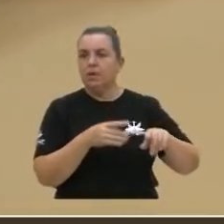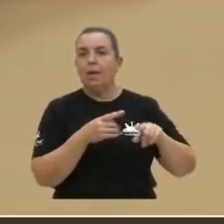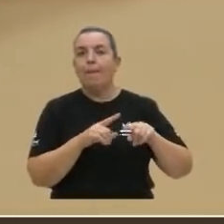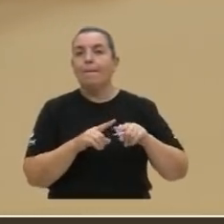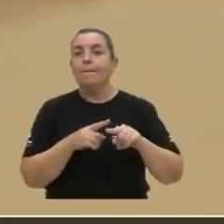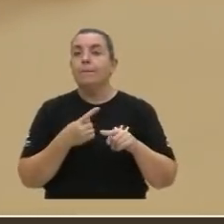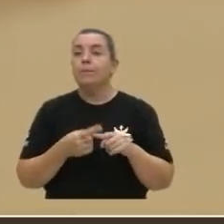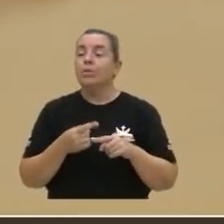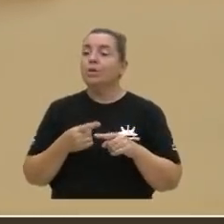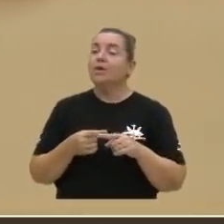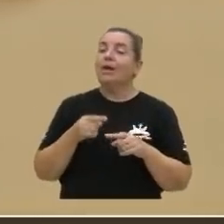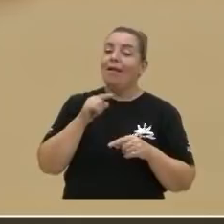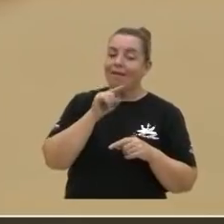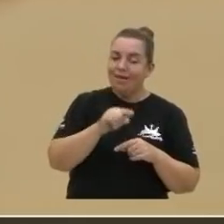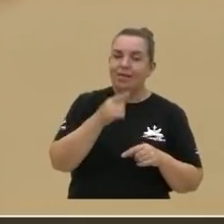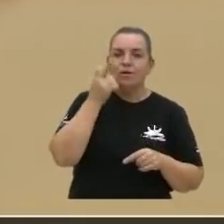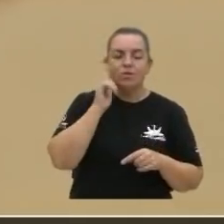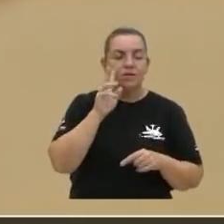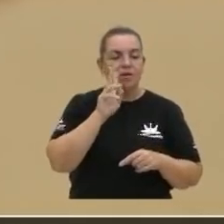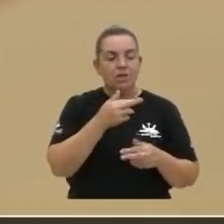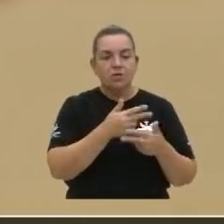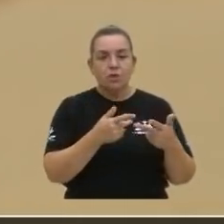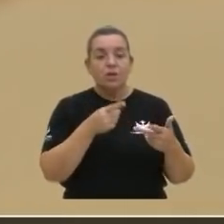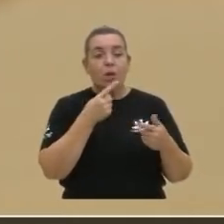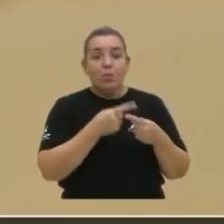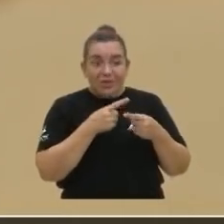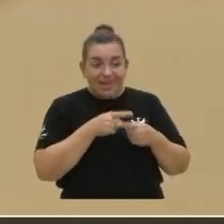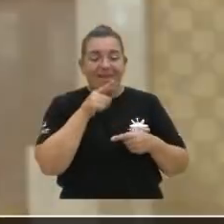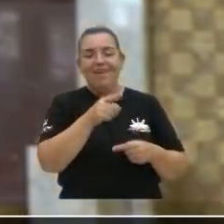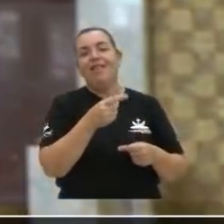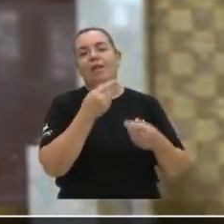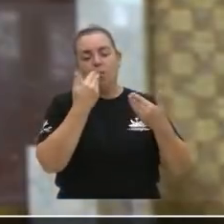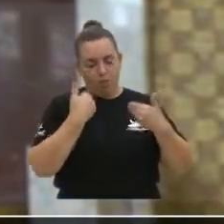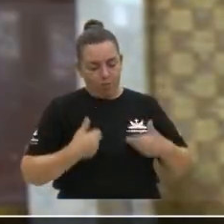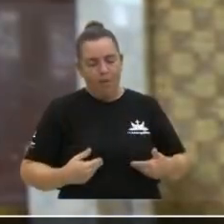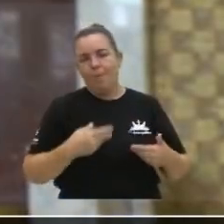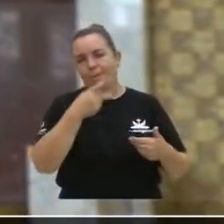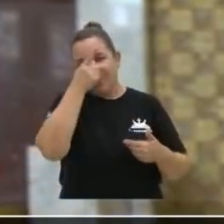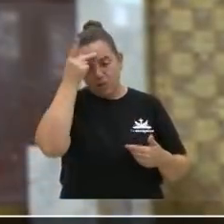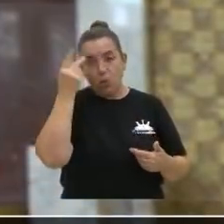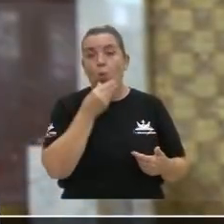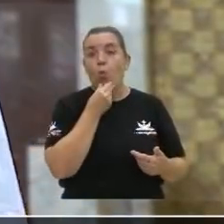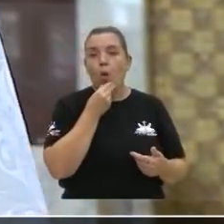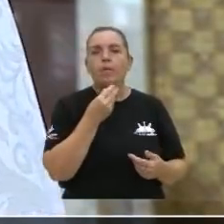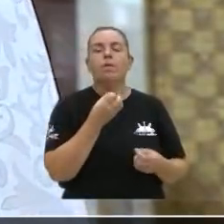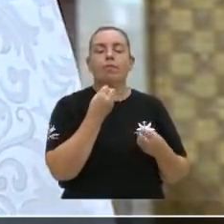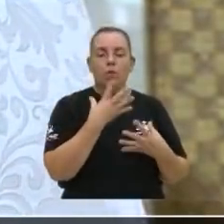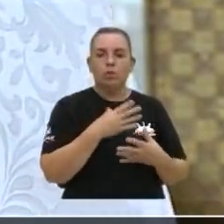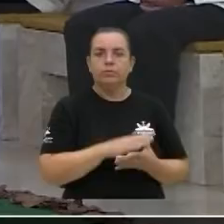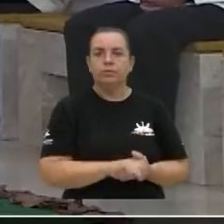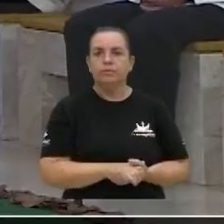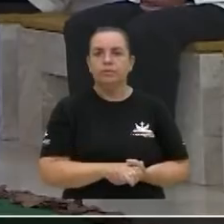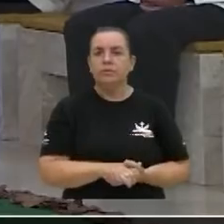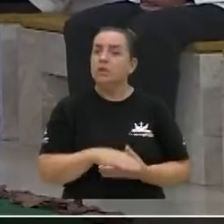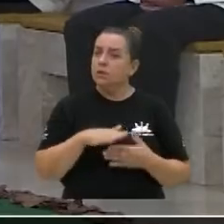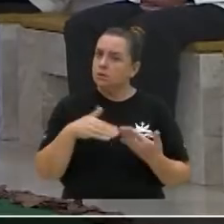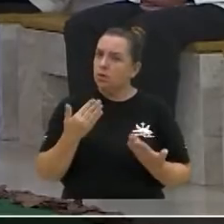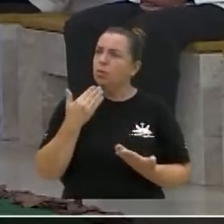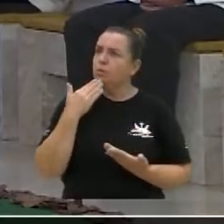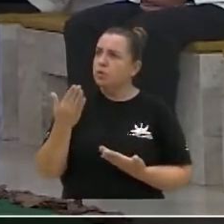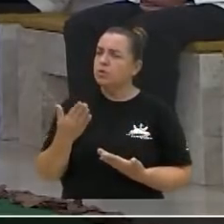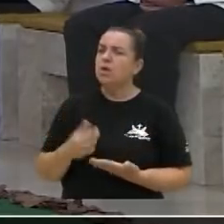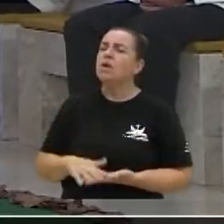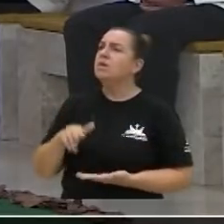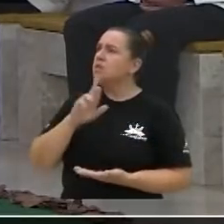homem bom. Então por que não pedir primeiro atributo? Senhor, que eu